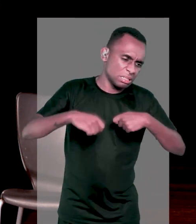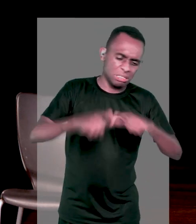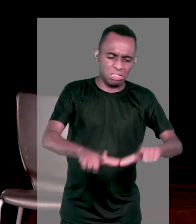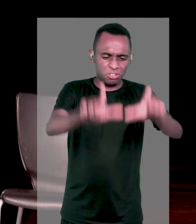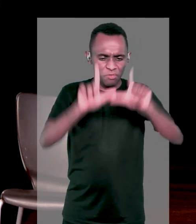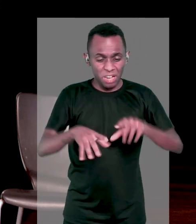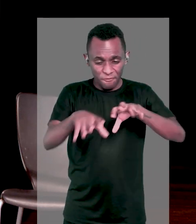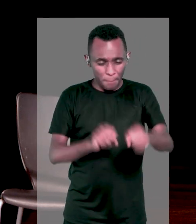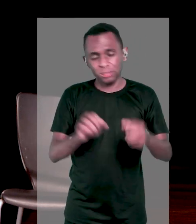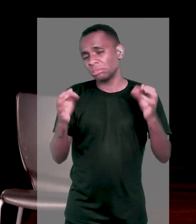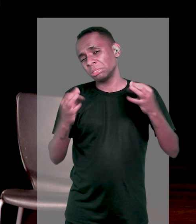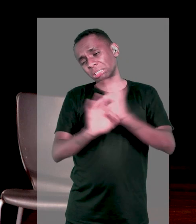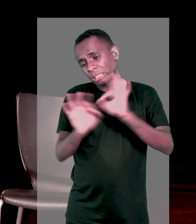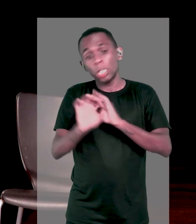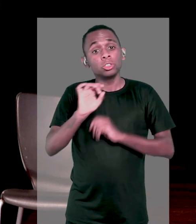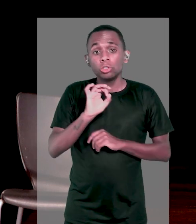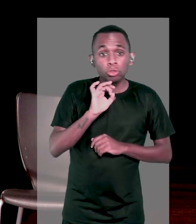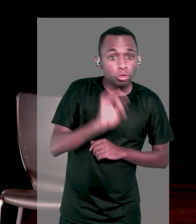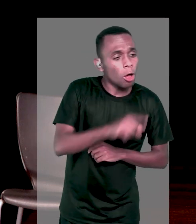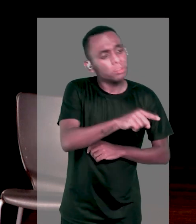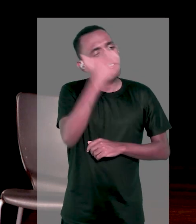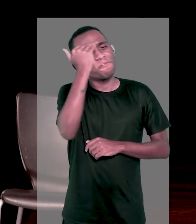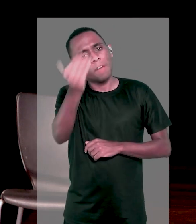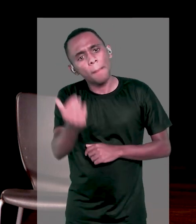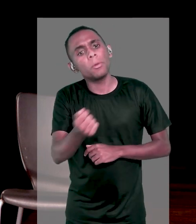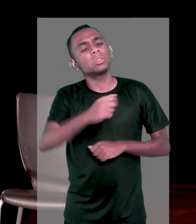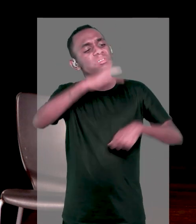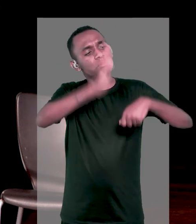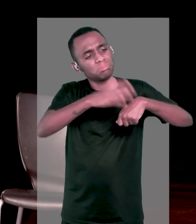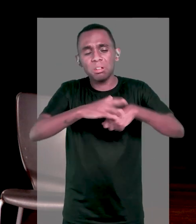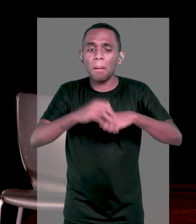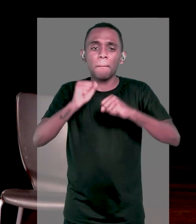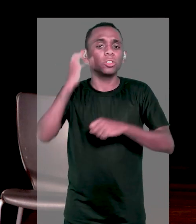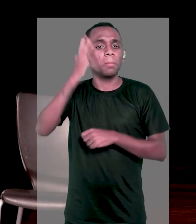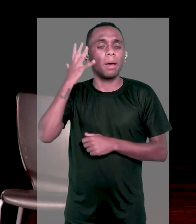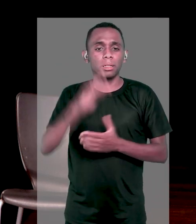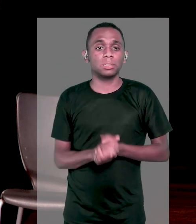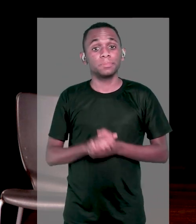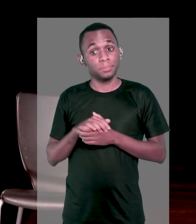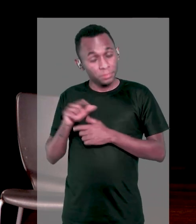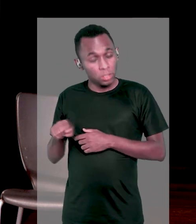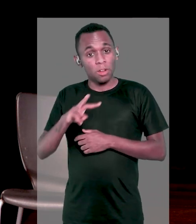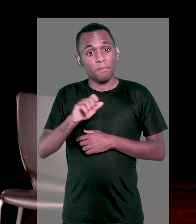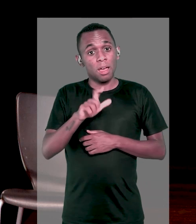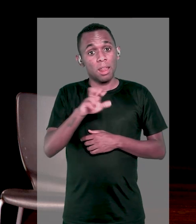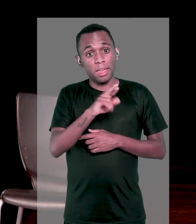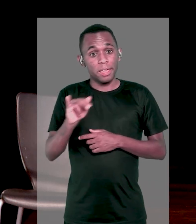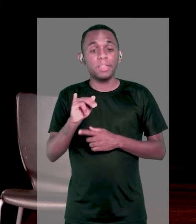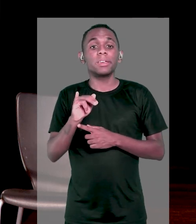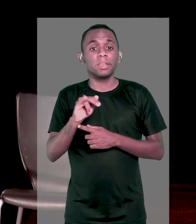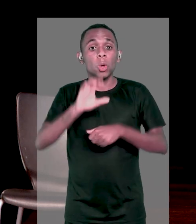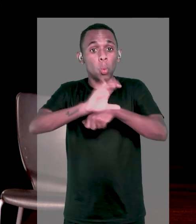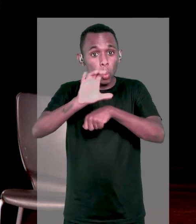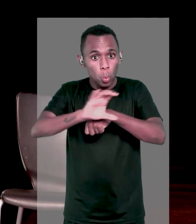qual são convidados os maiores de todos os pensadores e cientistas para falarem eles não precisam de diploma eles não precisam de